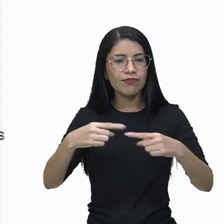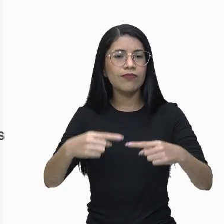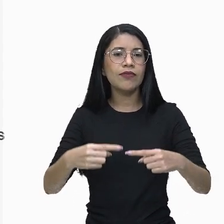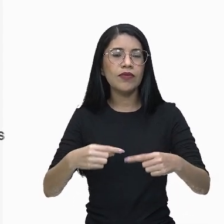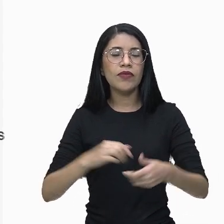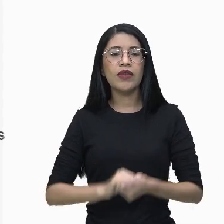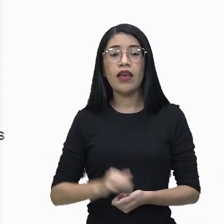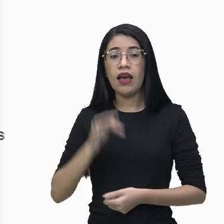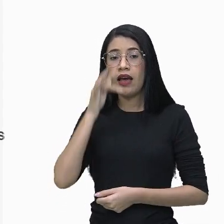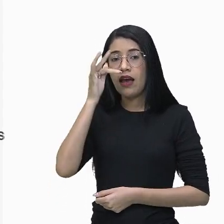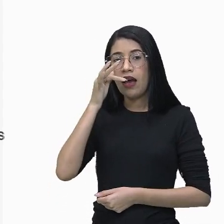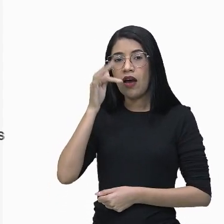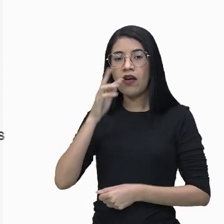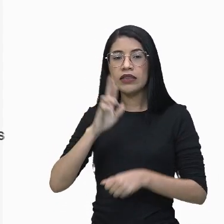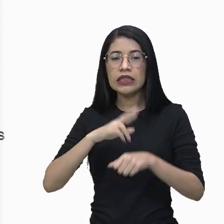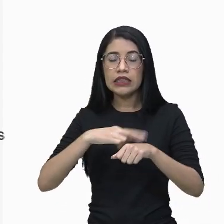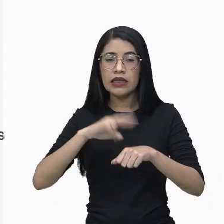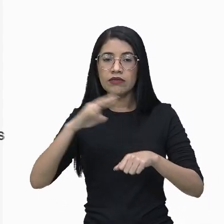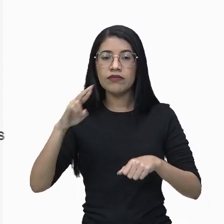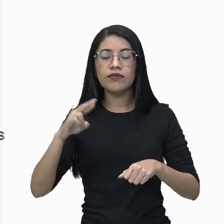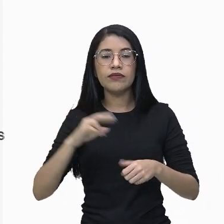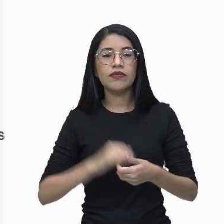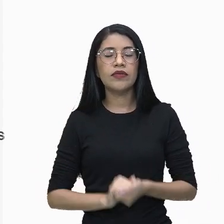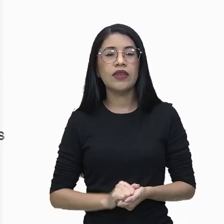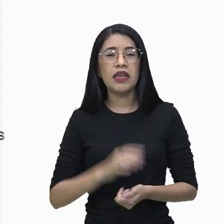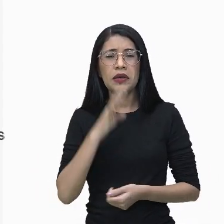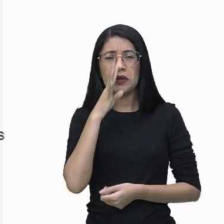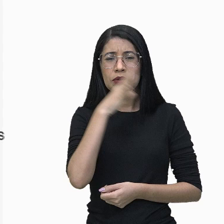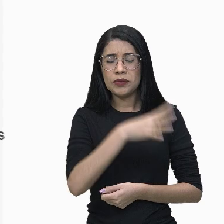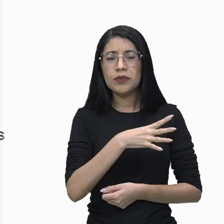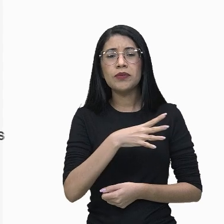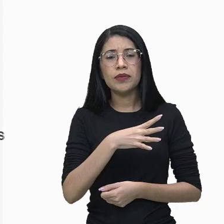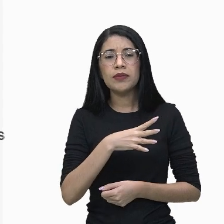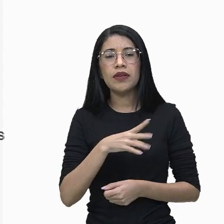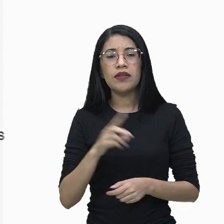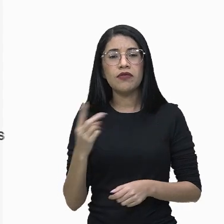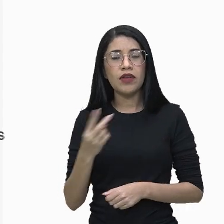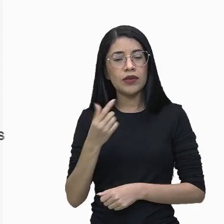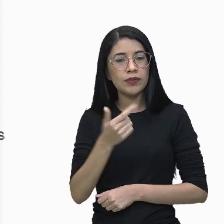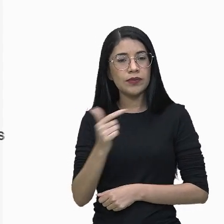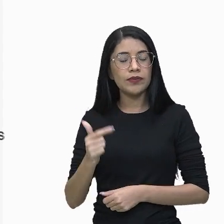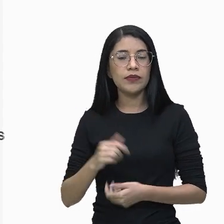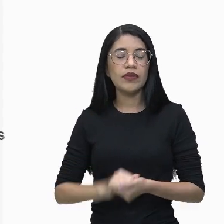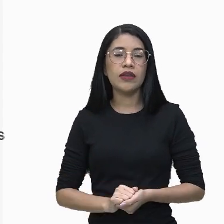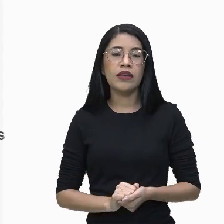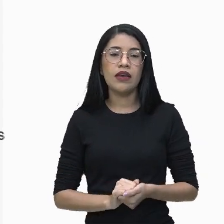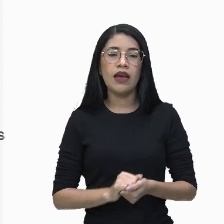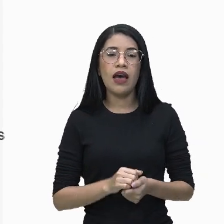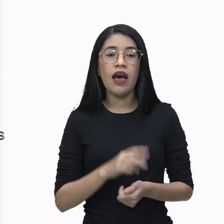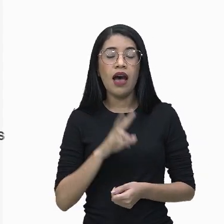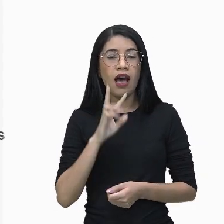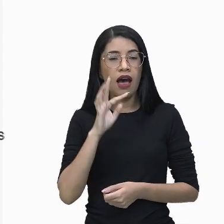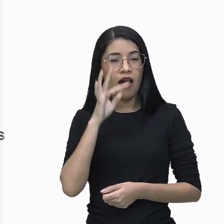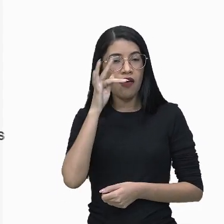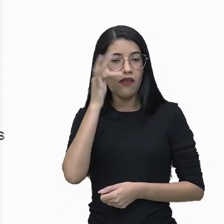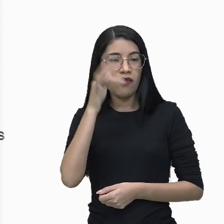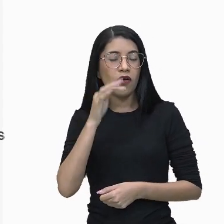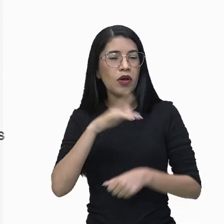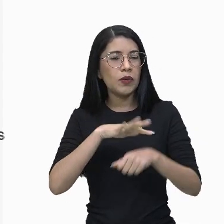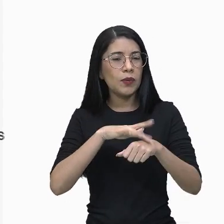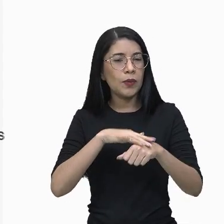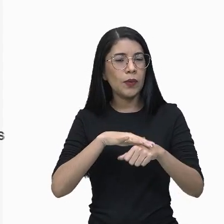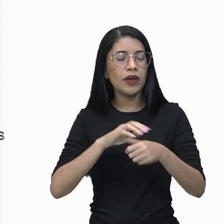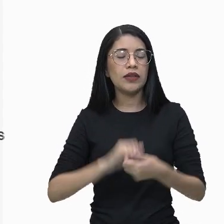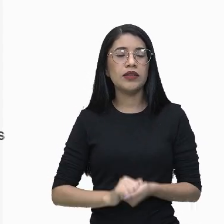a Rosa radioativa estúpida e inválida a rosa com cirrose a